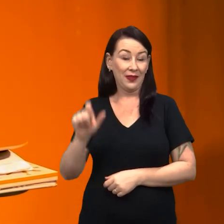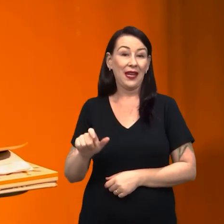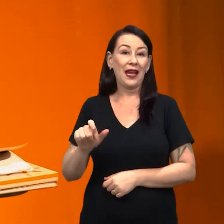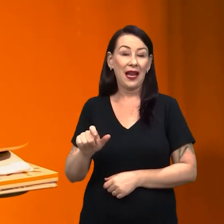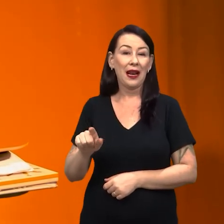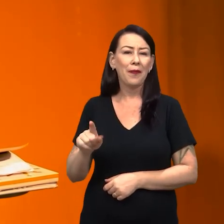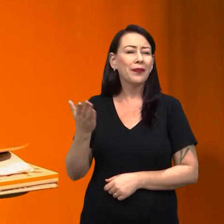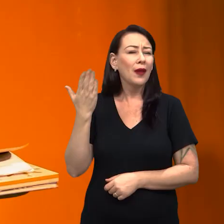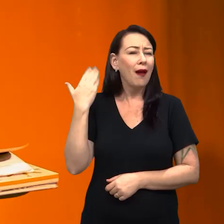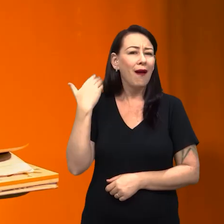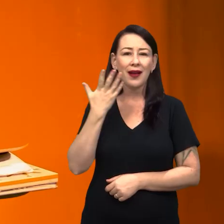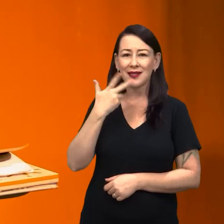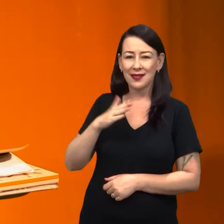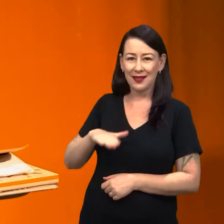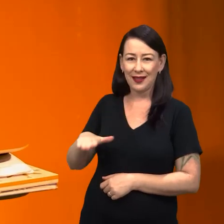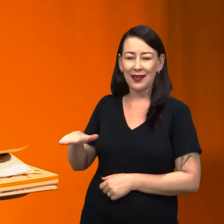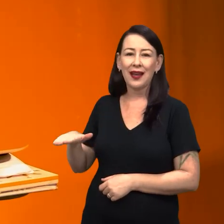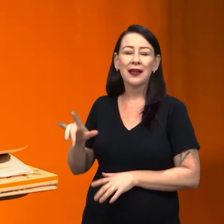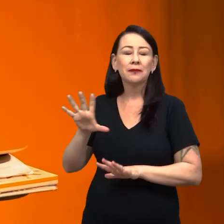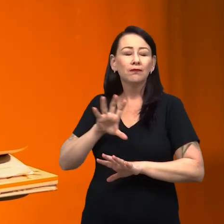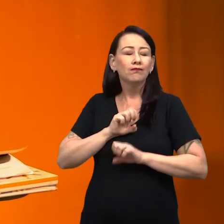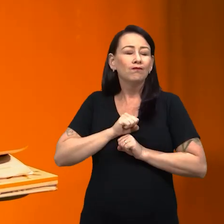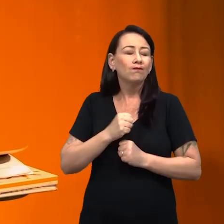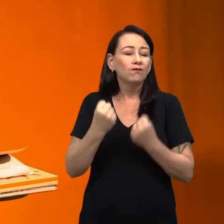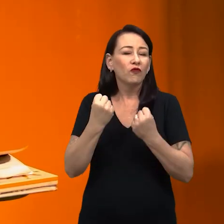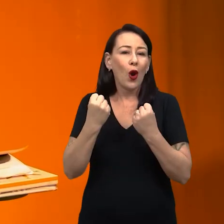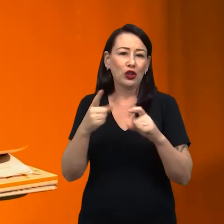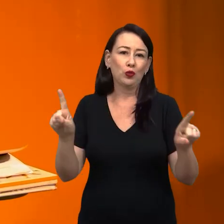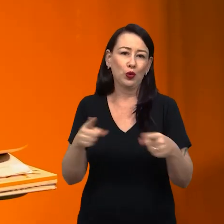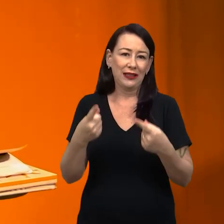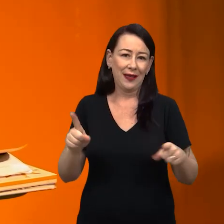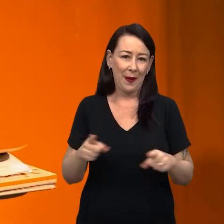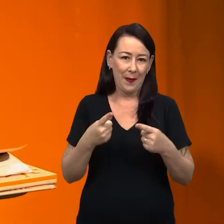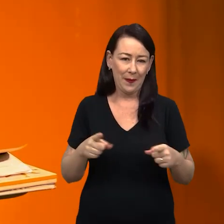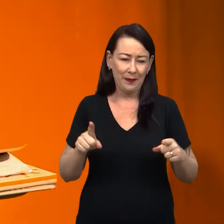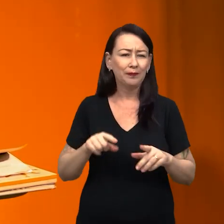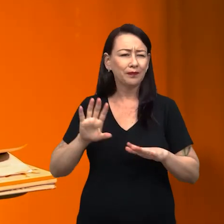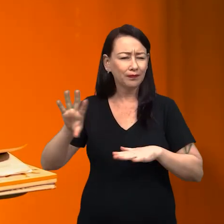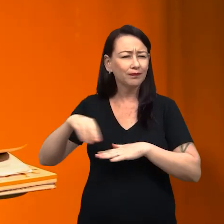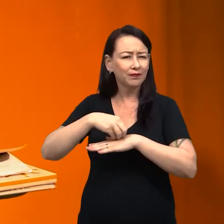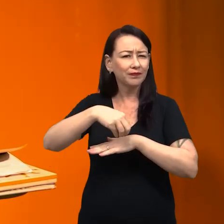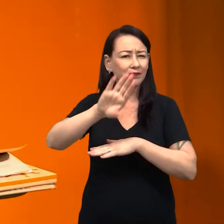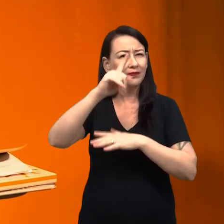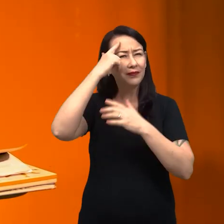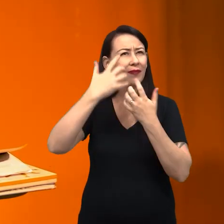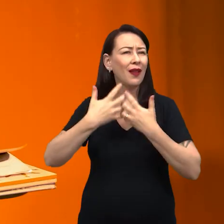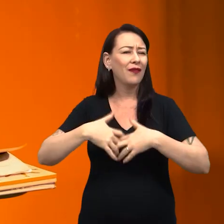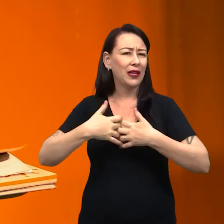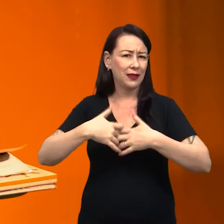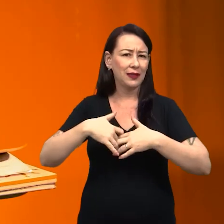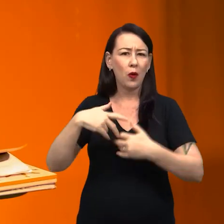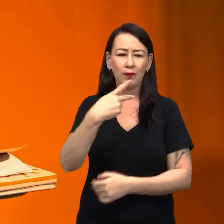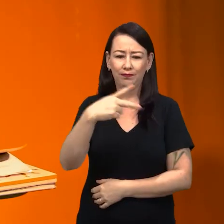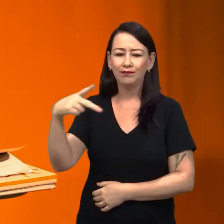fui uma criança que tive a música muito forte na minha vida. Eu vou trazer uma reflexão aqui que eu